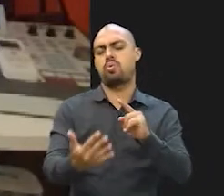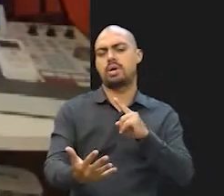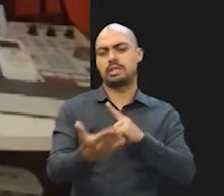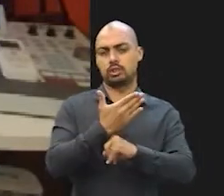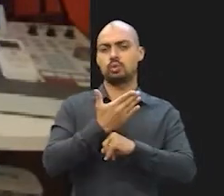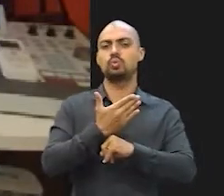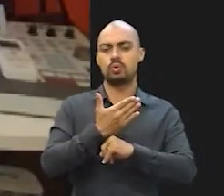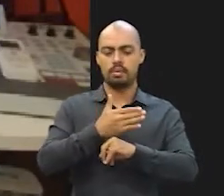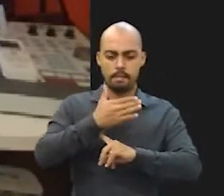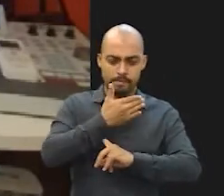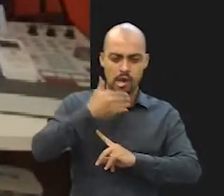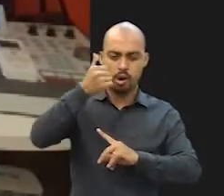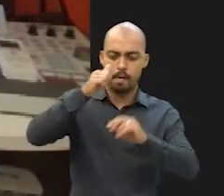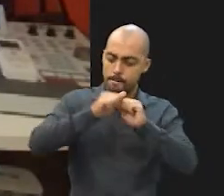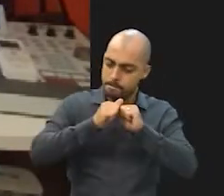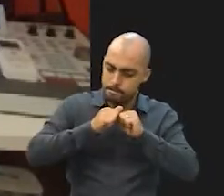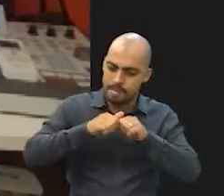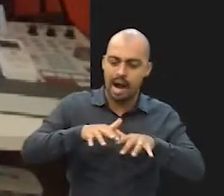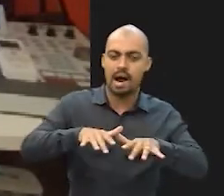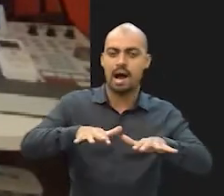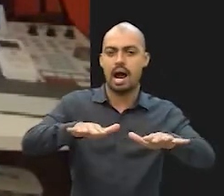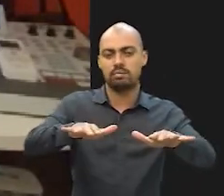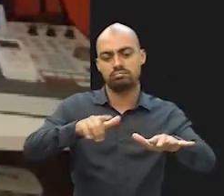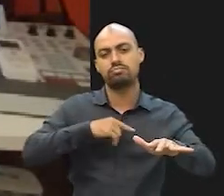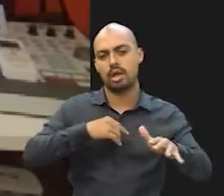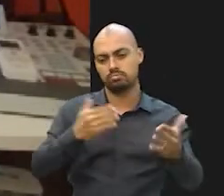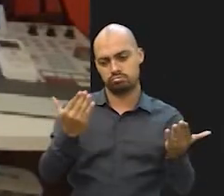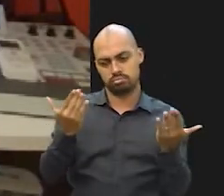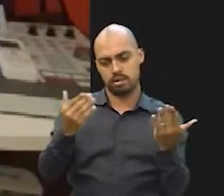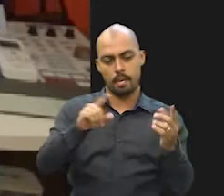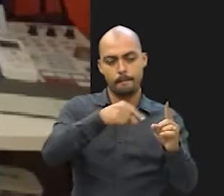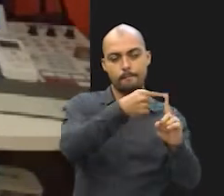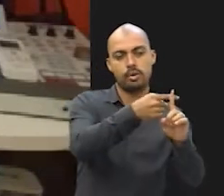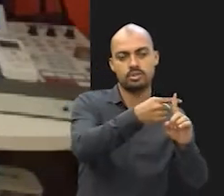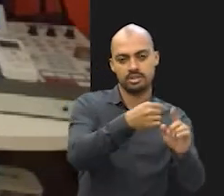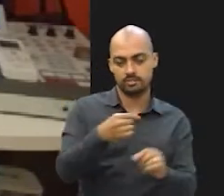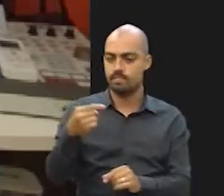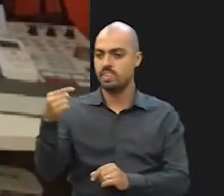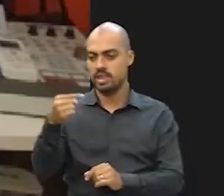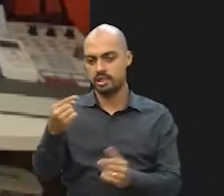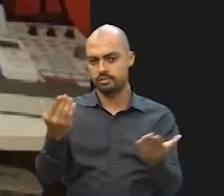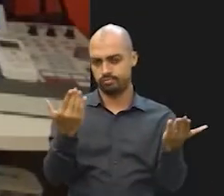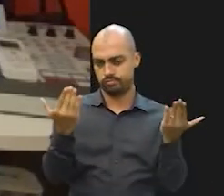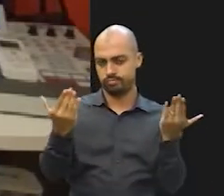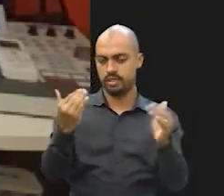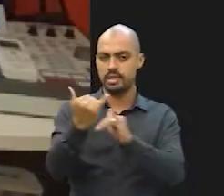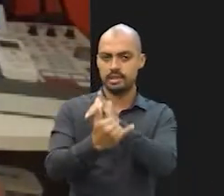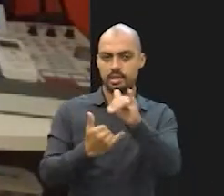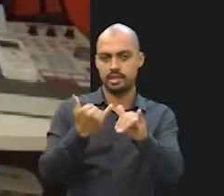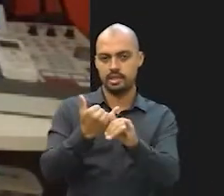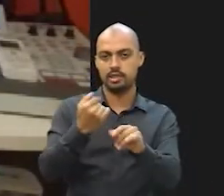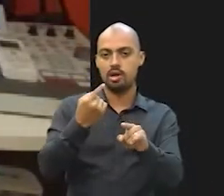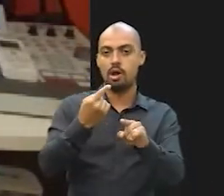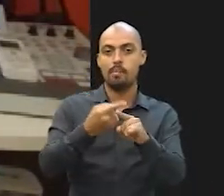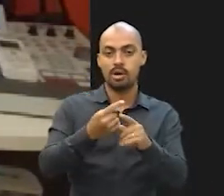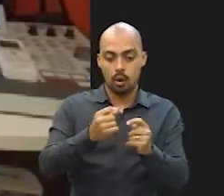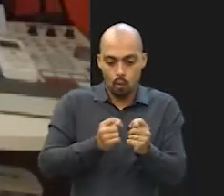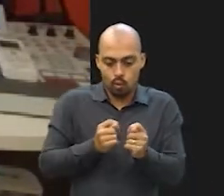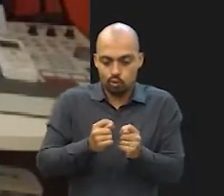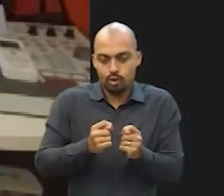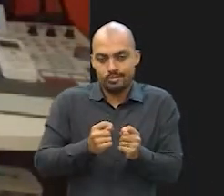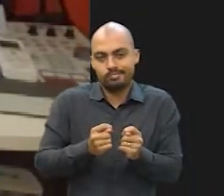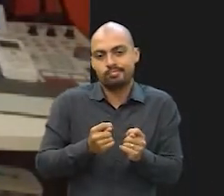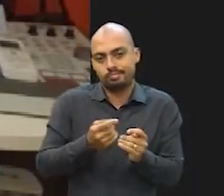ser melhor difundido, né? Acho que tem os dois lados, e tem o lado positivo da internet e o lado negativo, porque a gente perdeu um pouco o controle também das